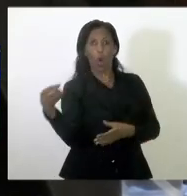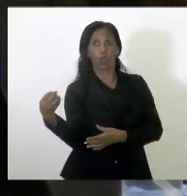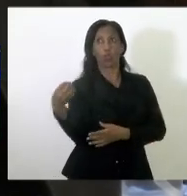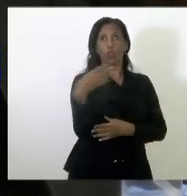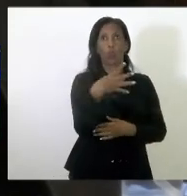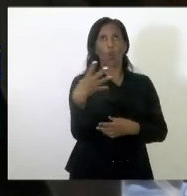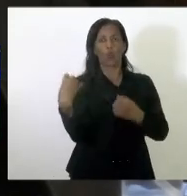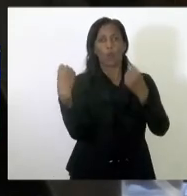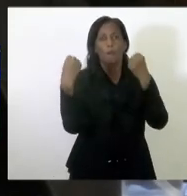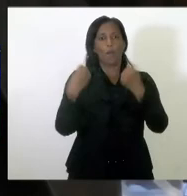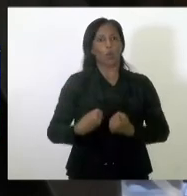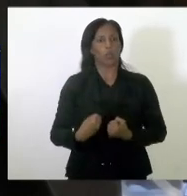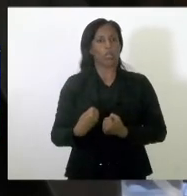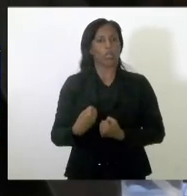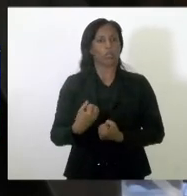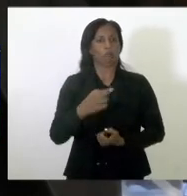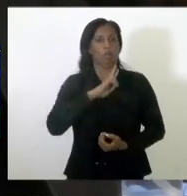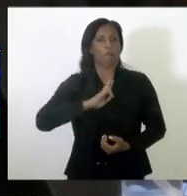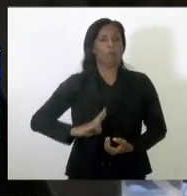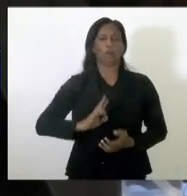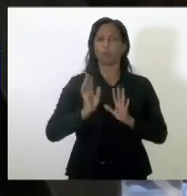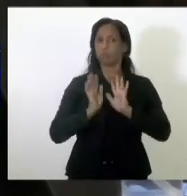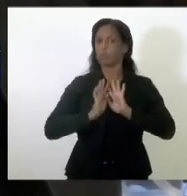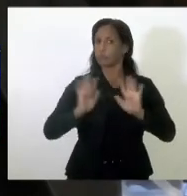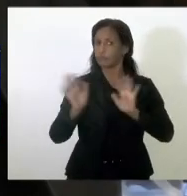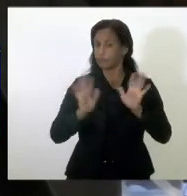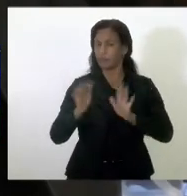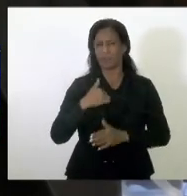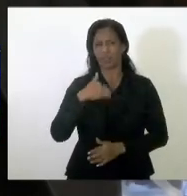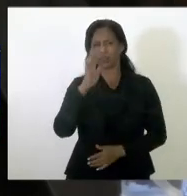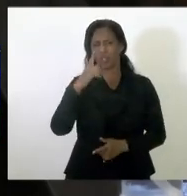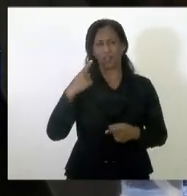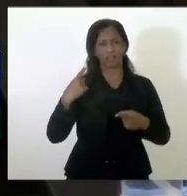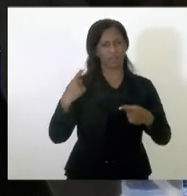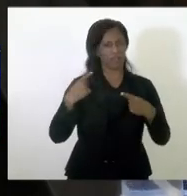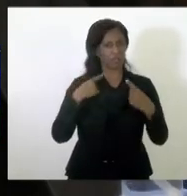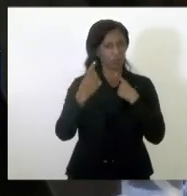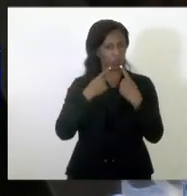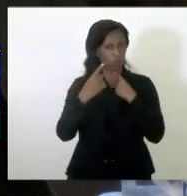da República. Então, eu fiz essa discussão introdutória,